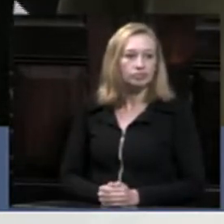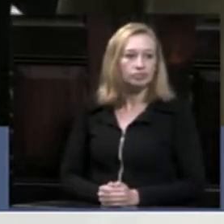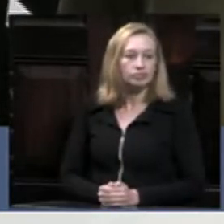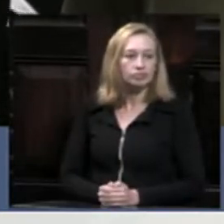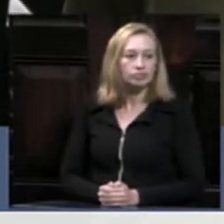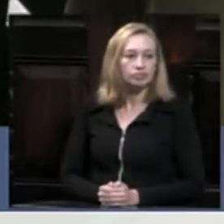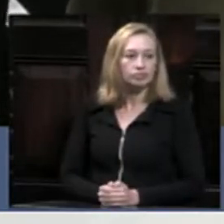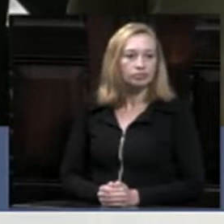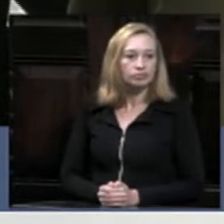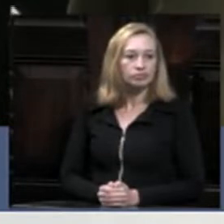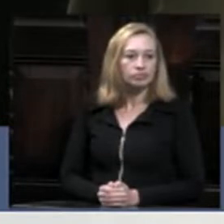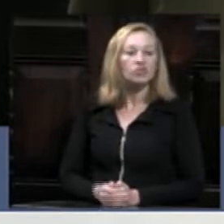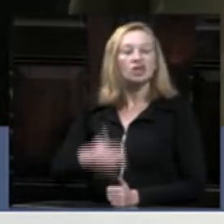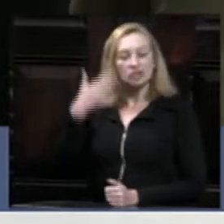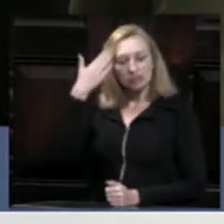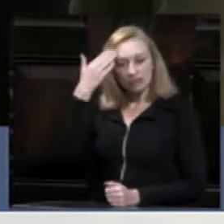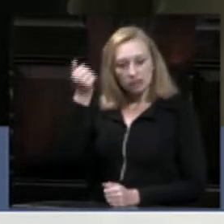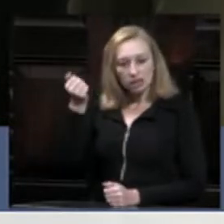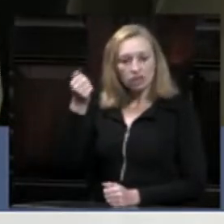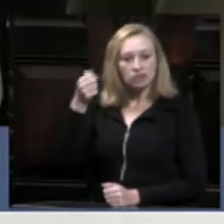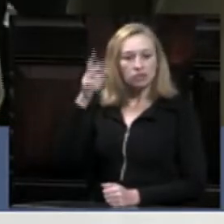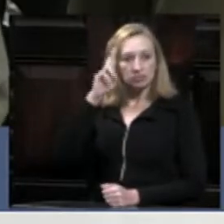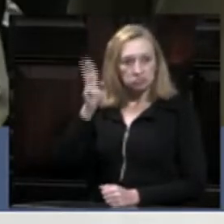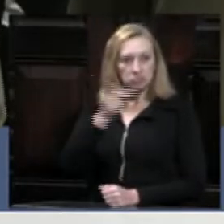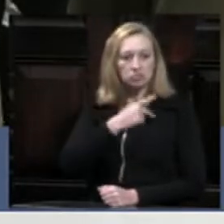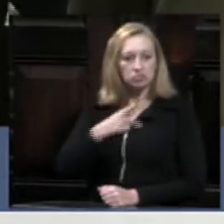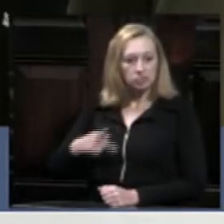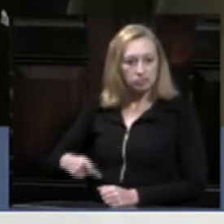sei que Vossa Excelência